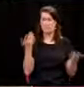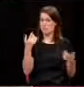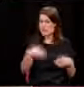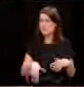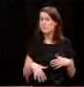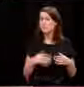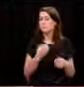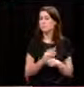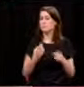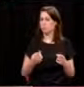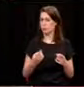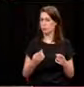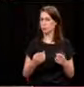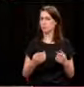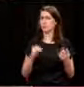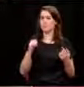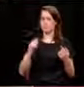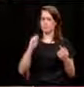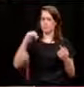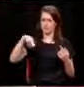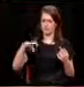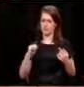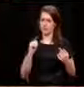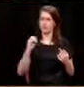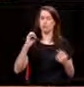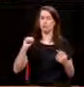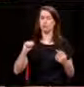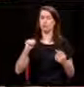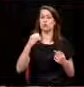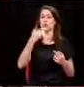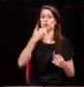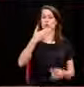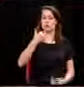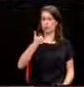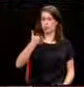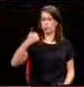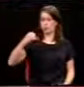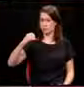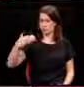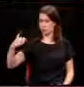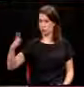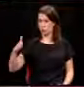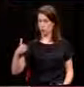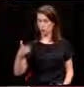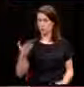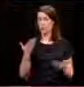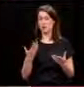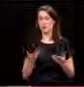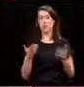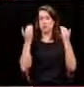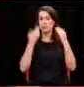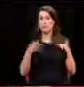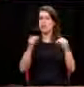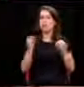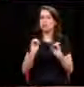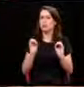últimos censos de 2011, portanto os números que eu tenho é dos censos de 2001, ainda no outro dia por acaso saiu uma notícia sobre